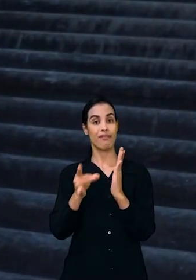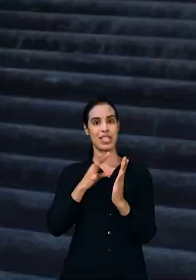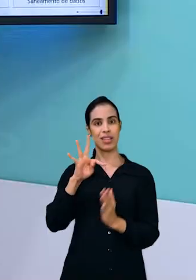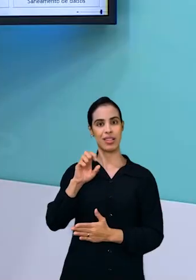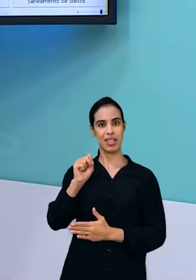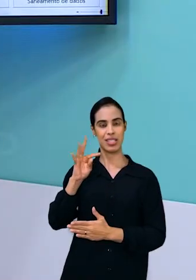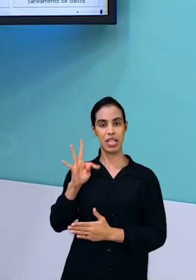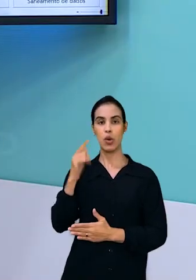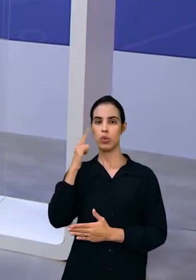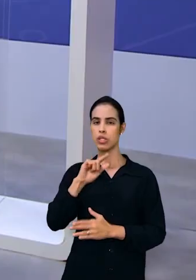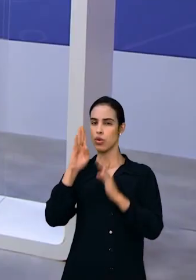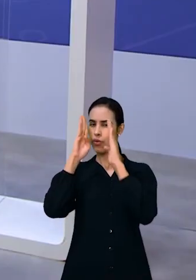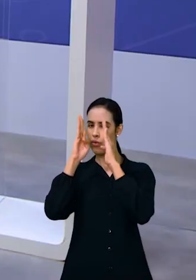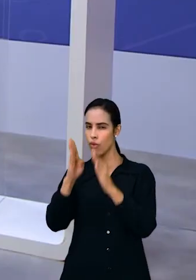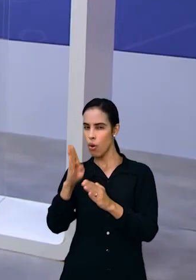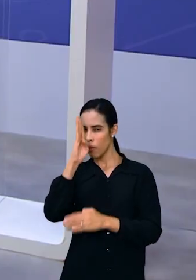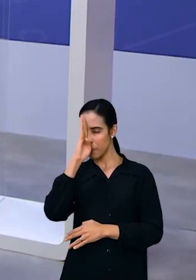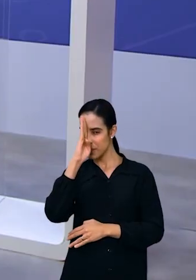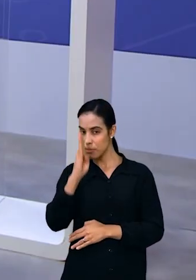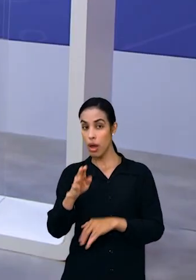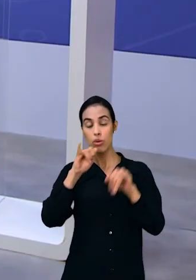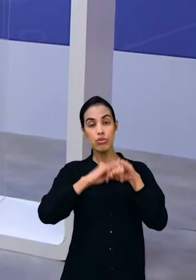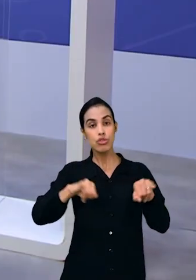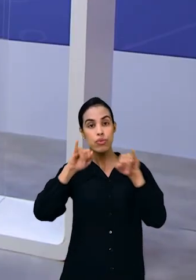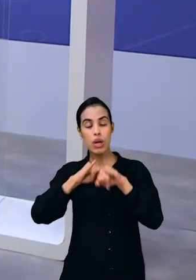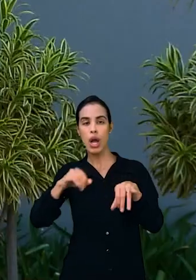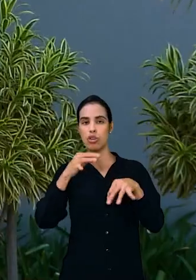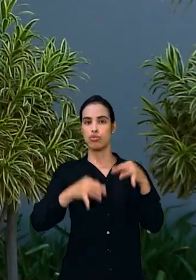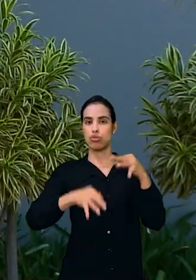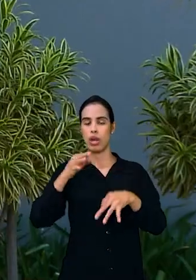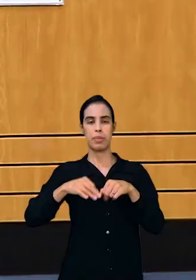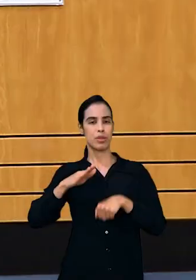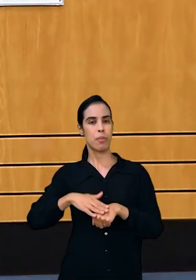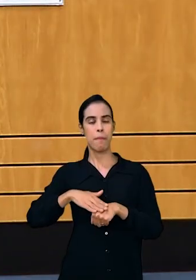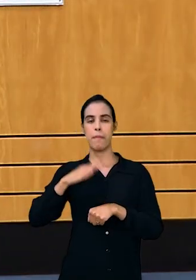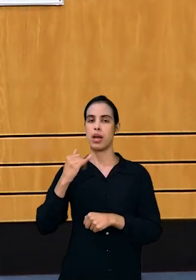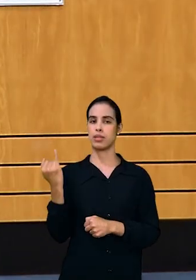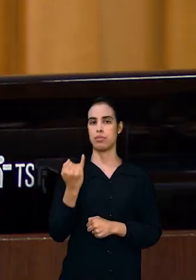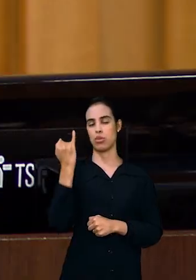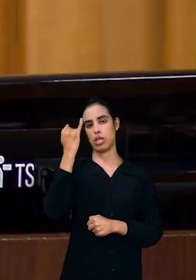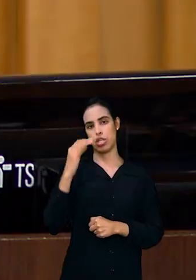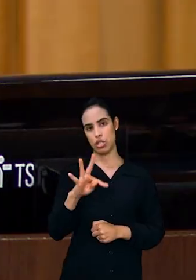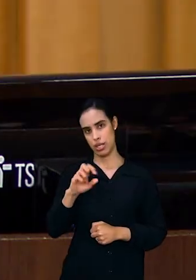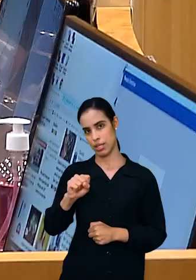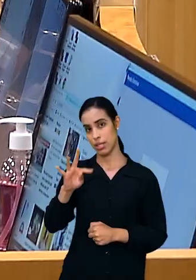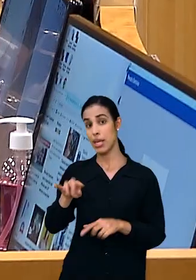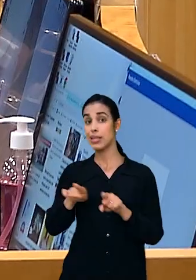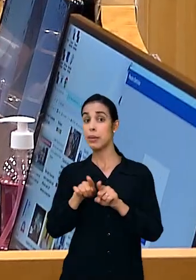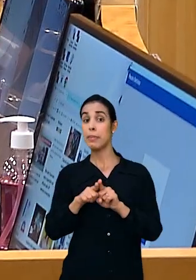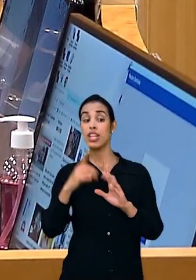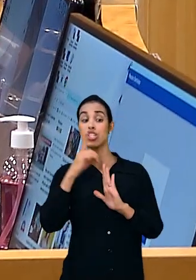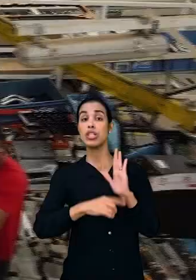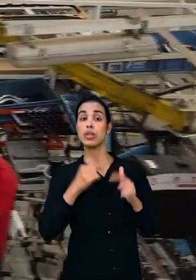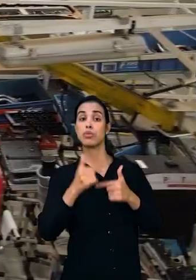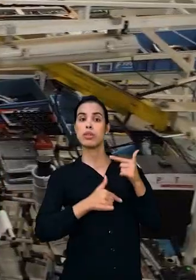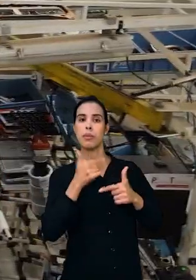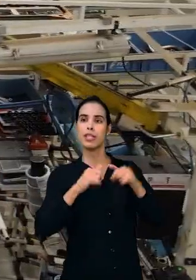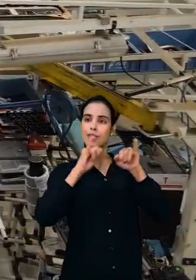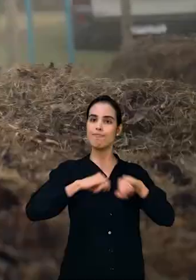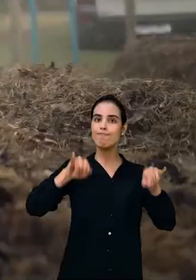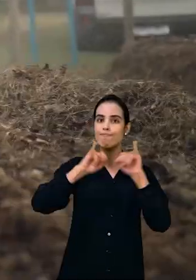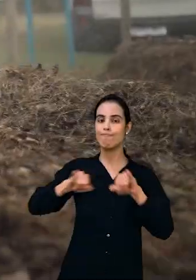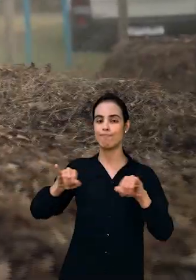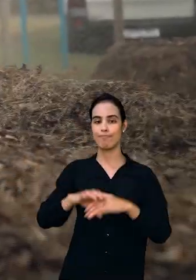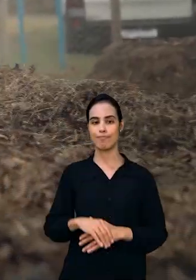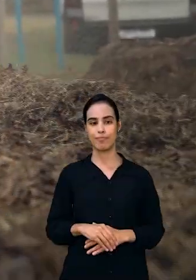espaço. E o Revista TST manteve o foco principal de divulgar as decisões mais relevantes do TST e os